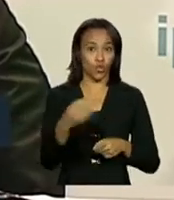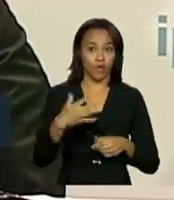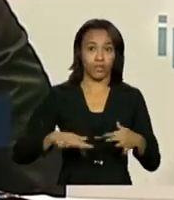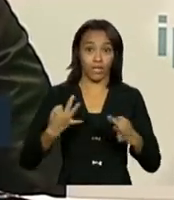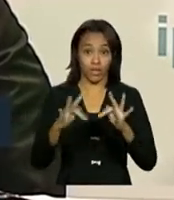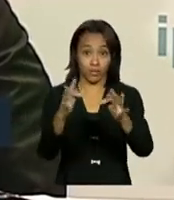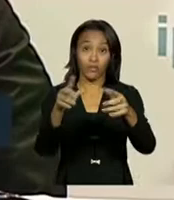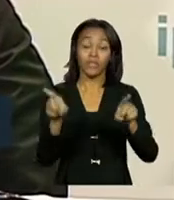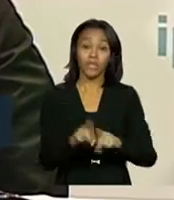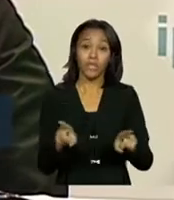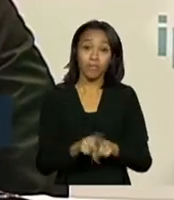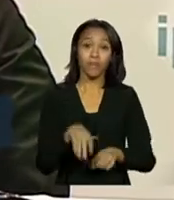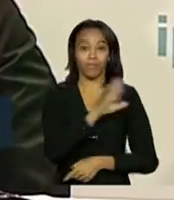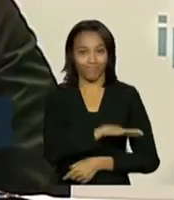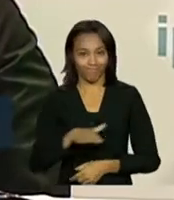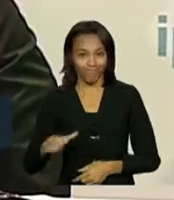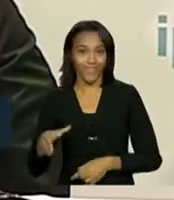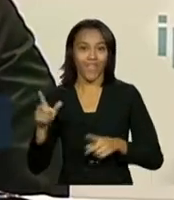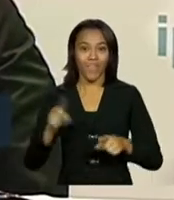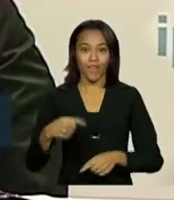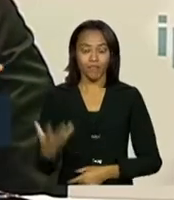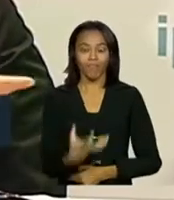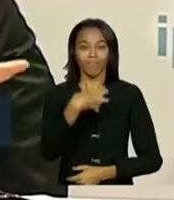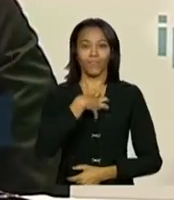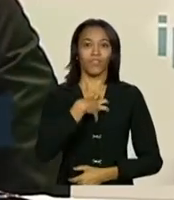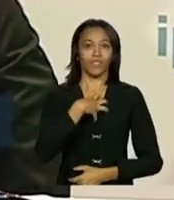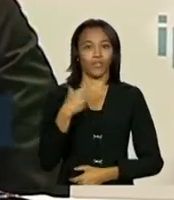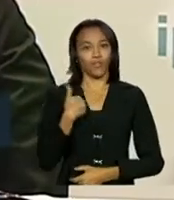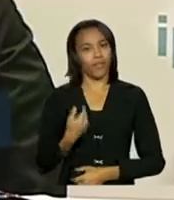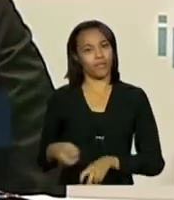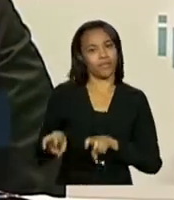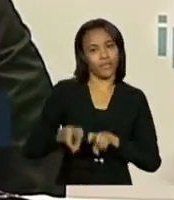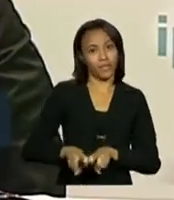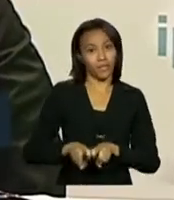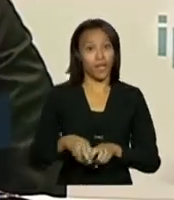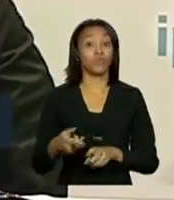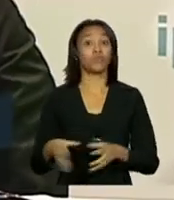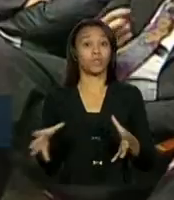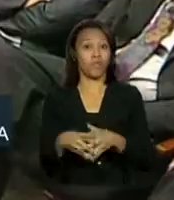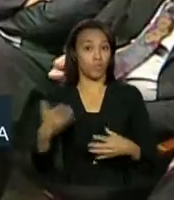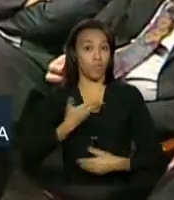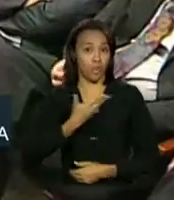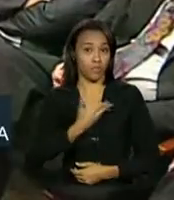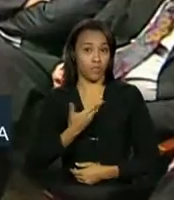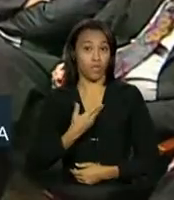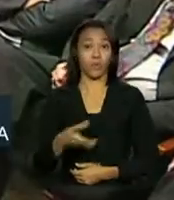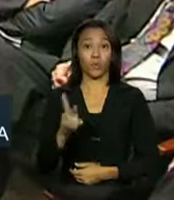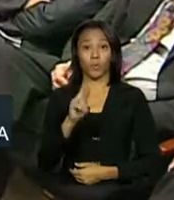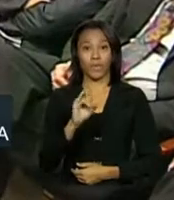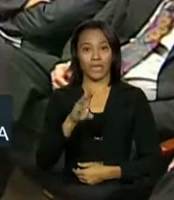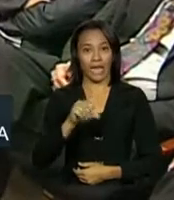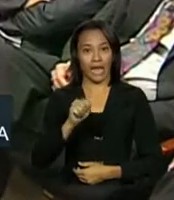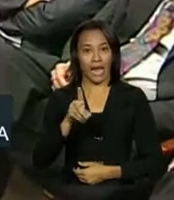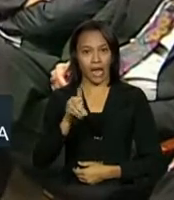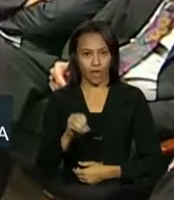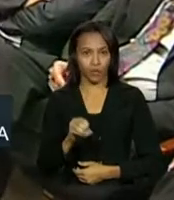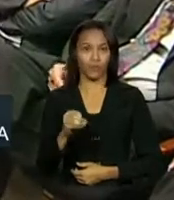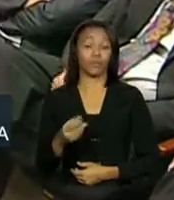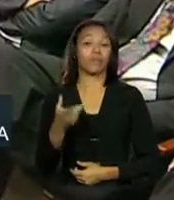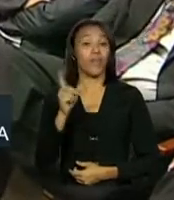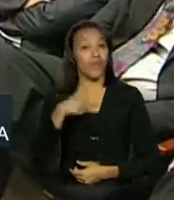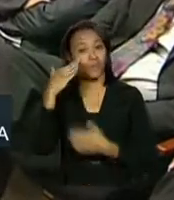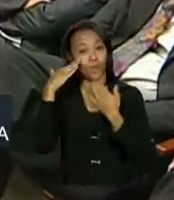infância. Confesso que ali eu fui arrebatado, estava do lado do meu colega técnico do IPEA, Ricardo Paes de Barros, a quem eu sou